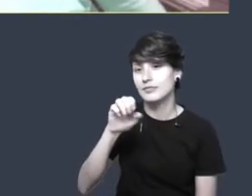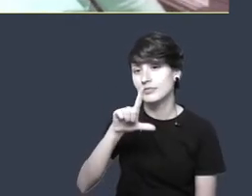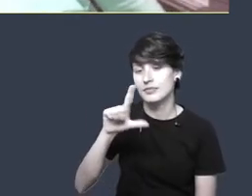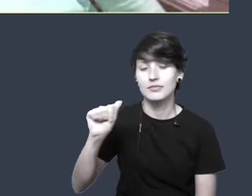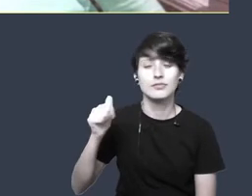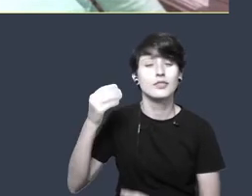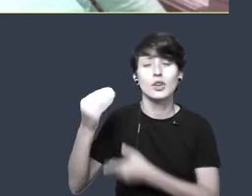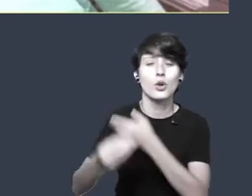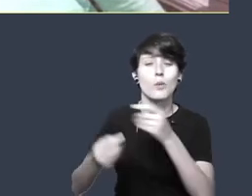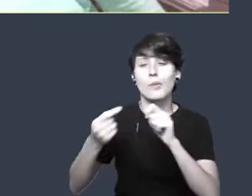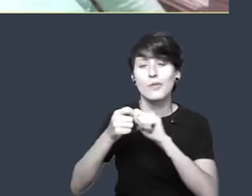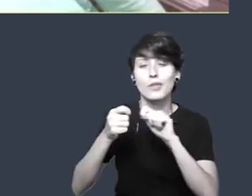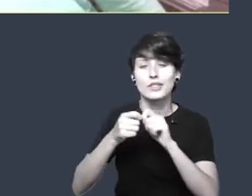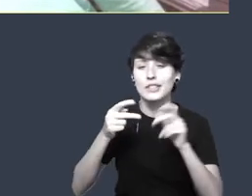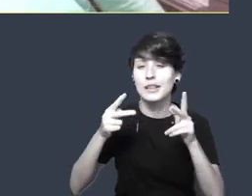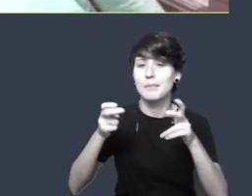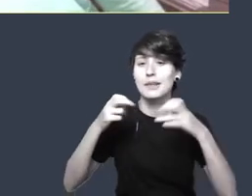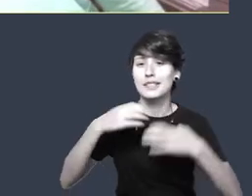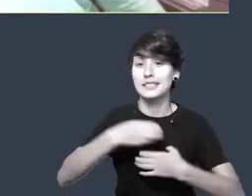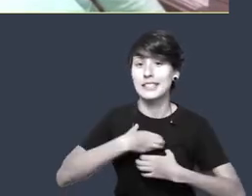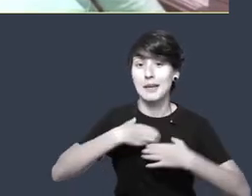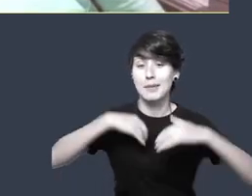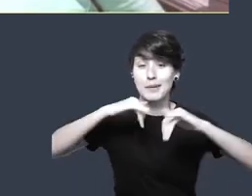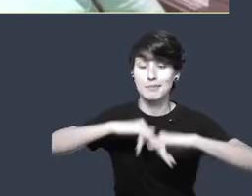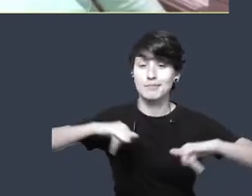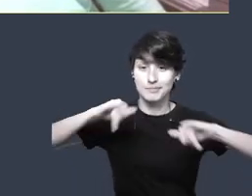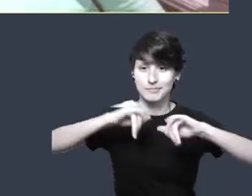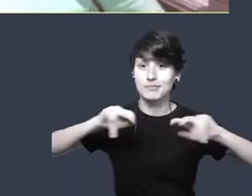você vê a cobertura da imprensa sobre IA